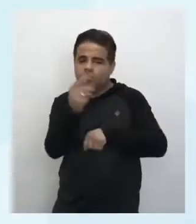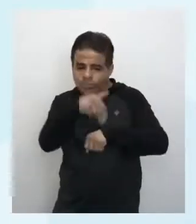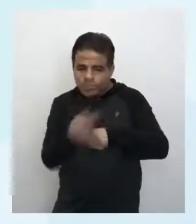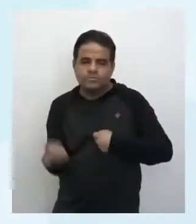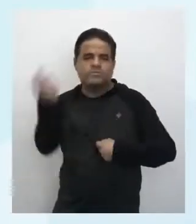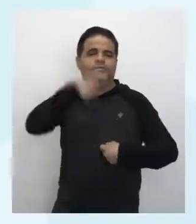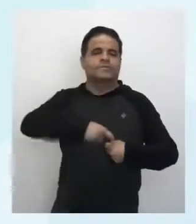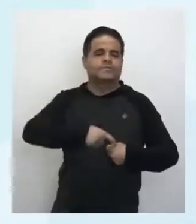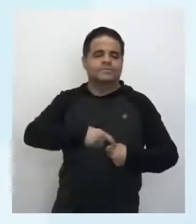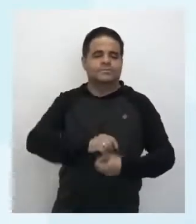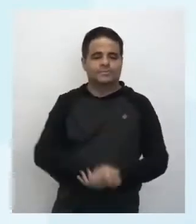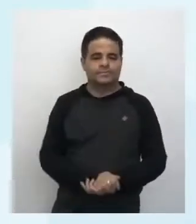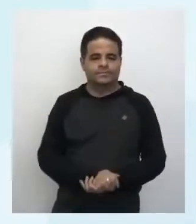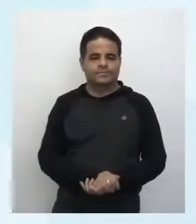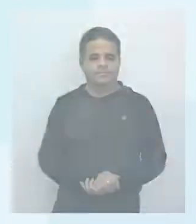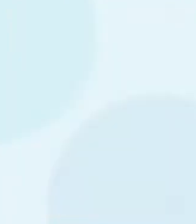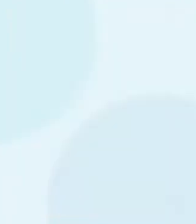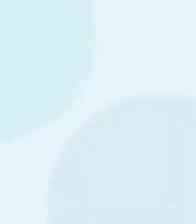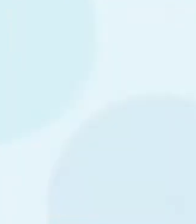volta.